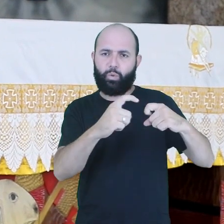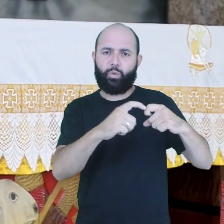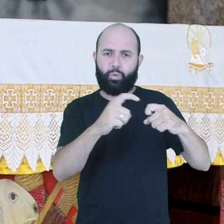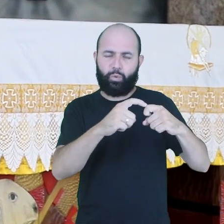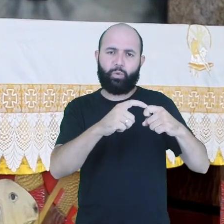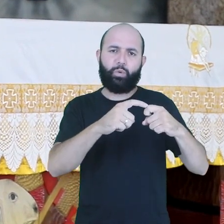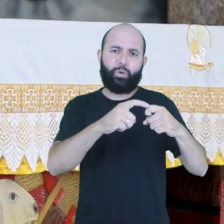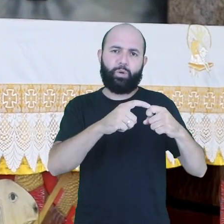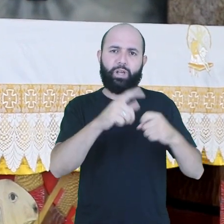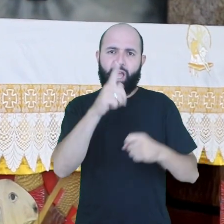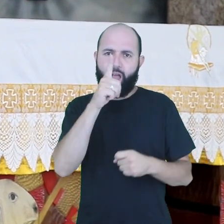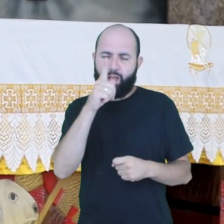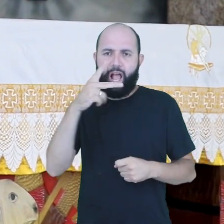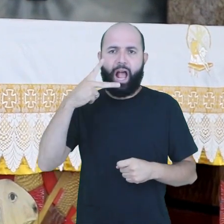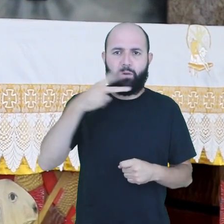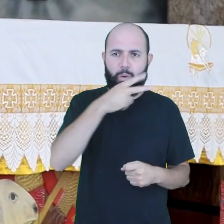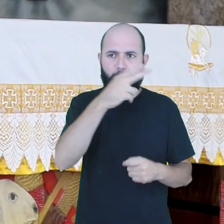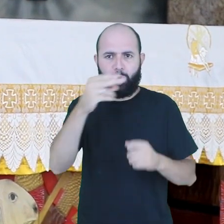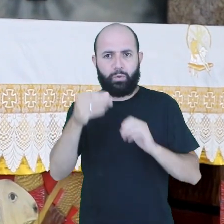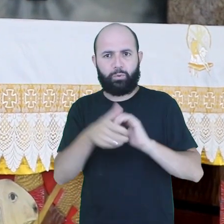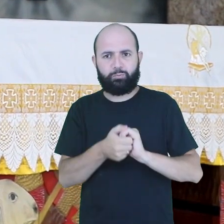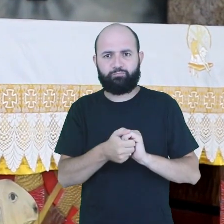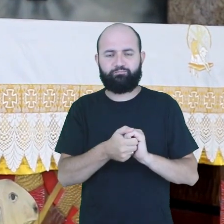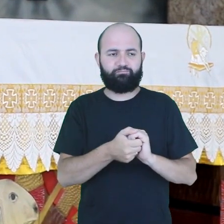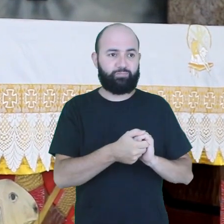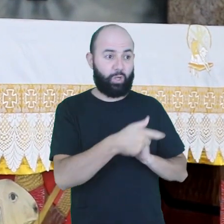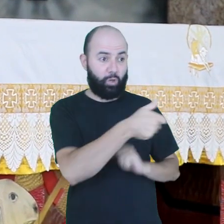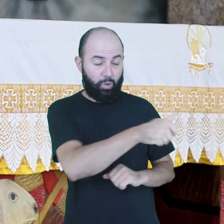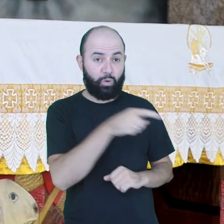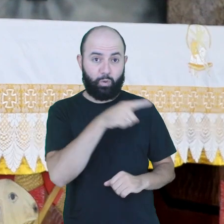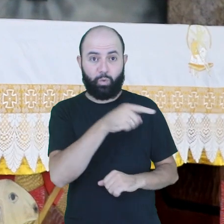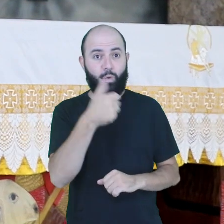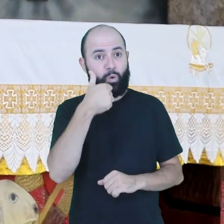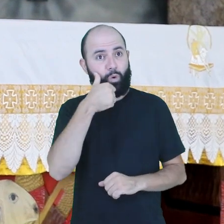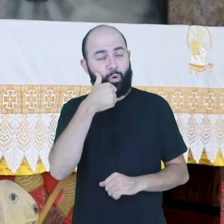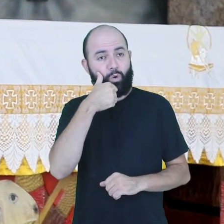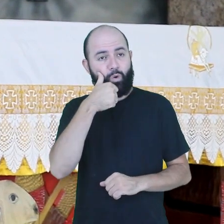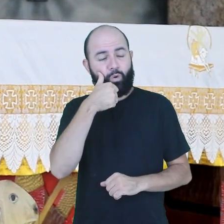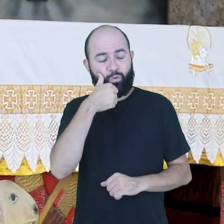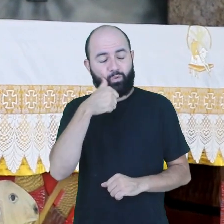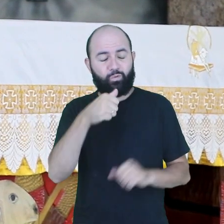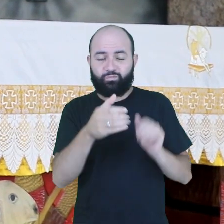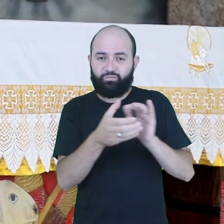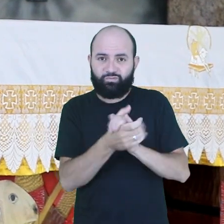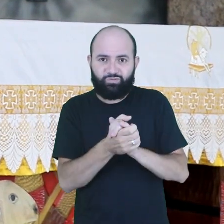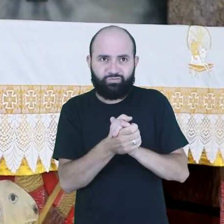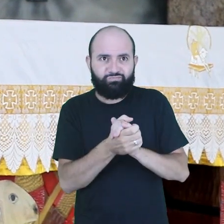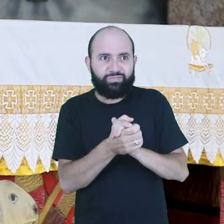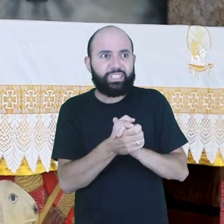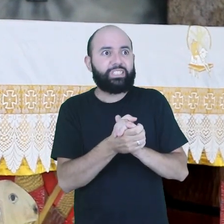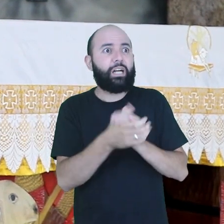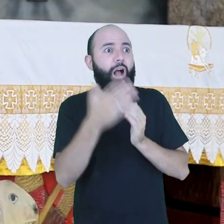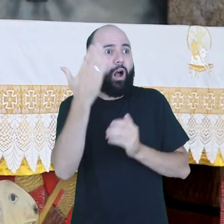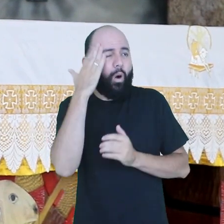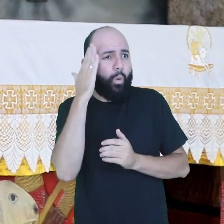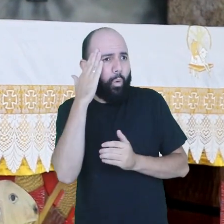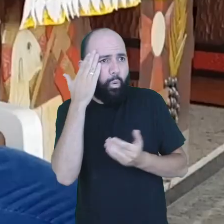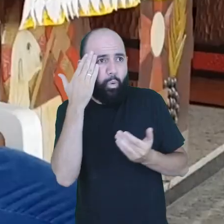essa consulta, a minha esposa descobriu que estava grávida.